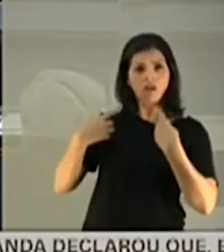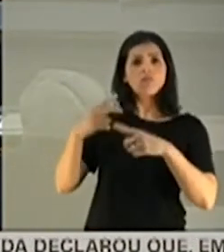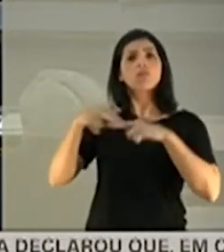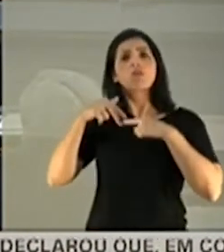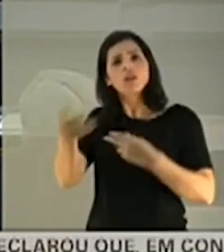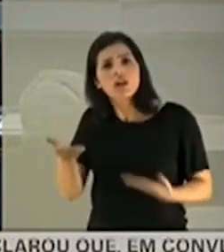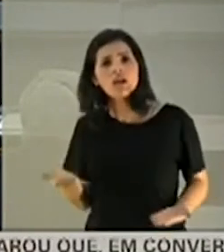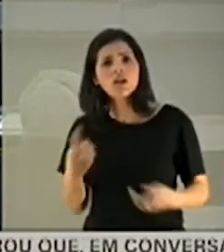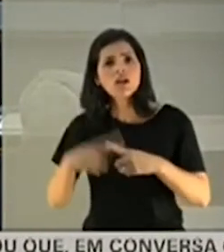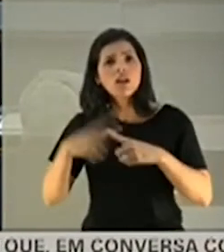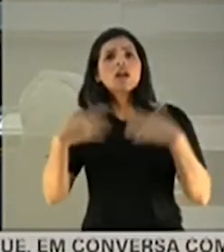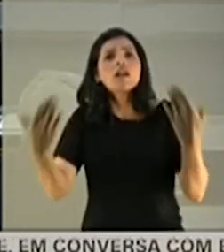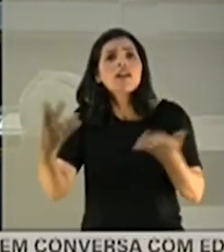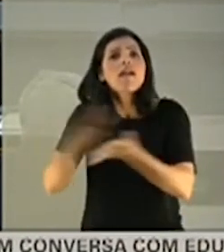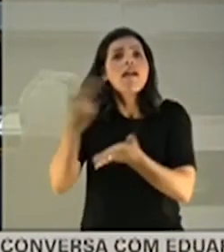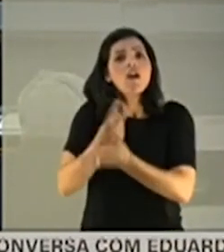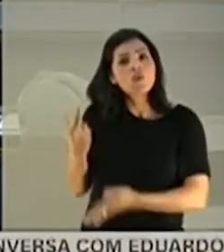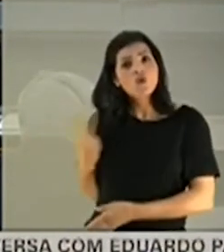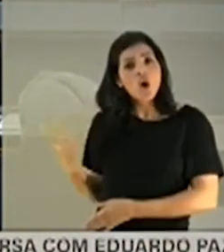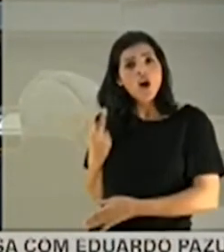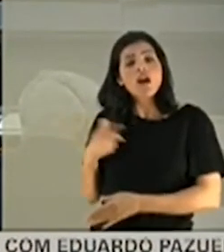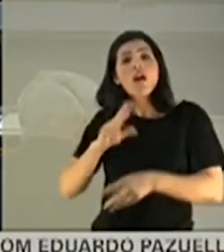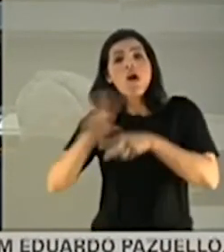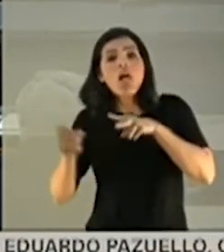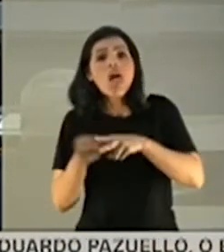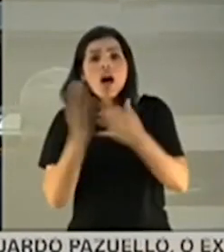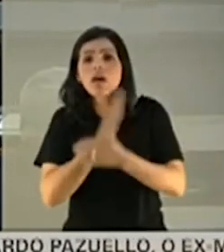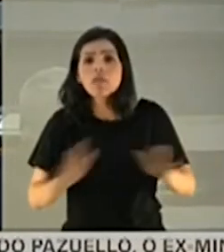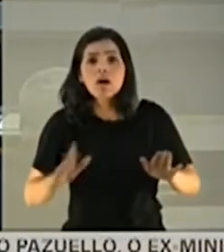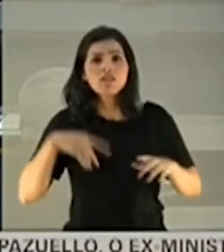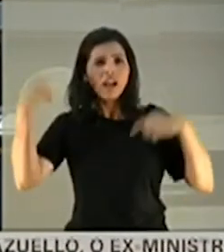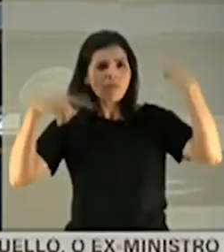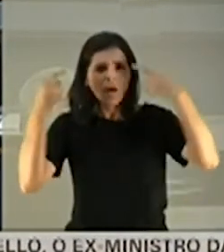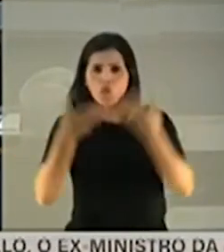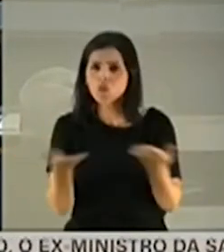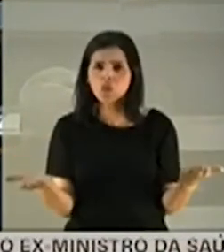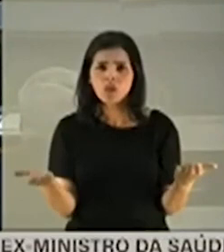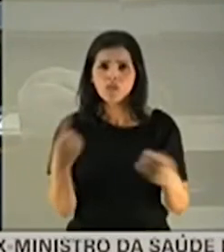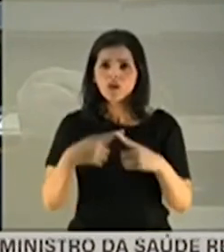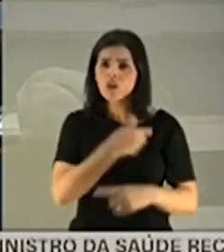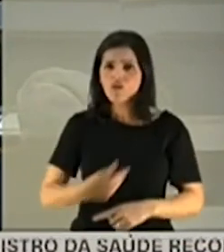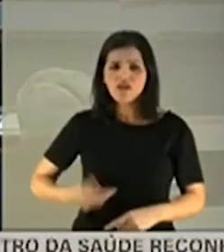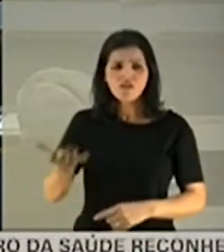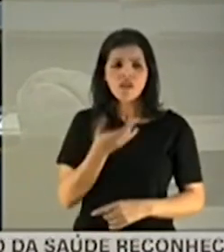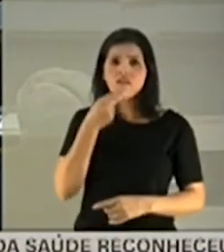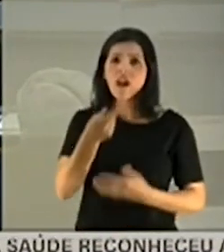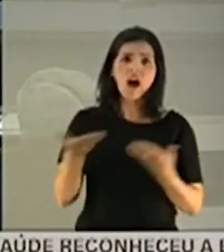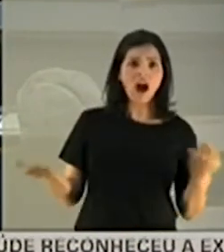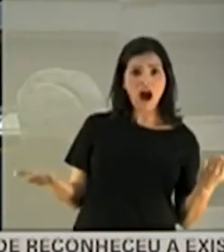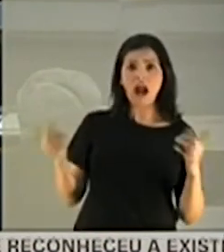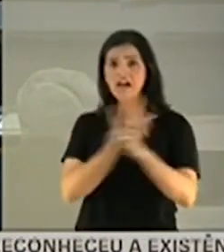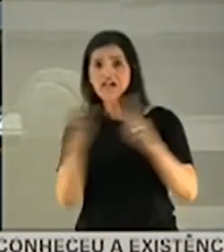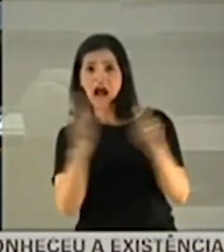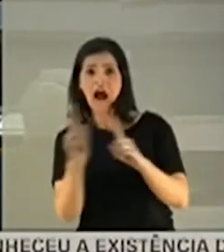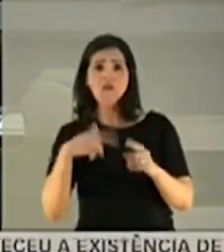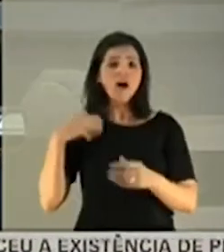você morreu. Onde é que está o nosso erro em querer combater a corrupção? Estamos malucos? Porque o governo quer chegar com essa narrativa de que não